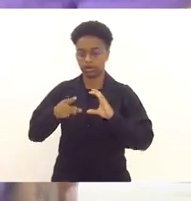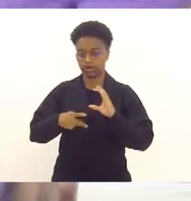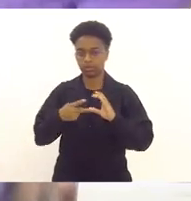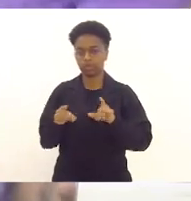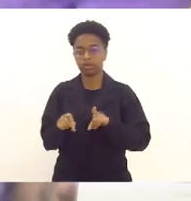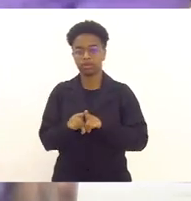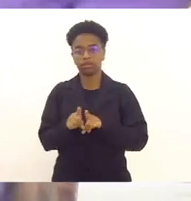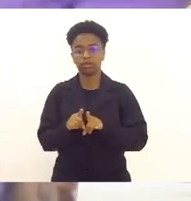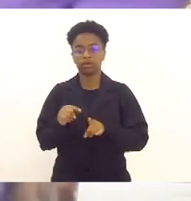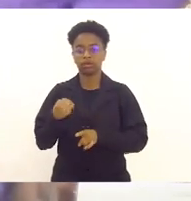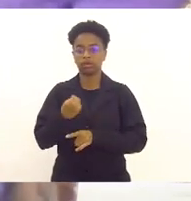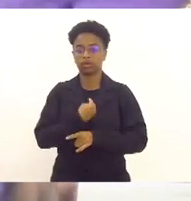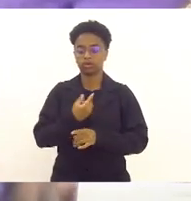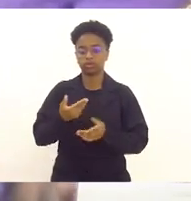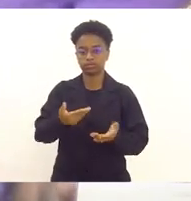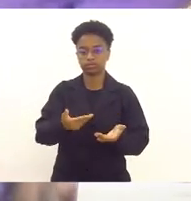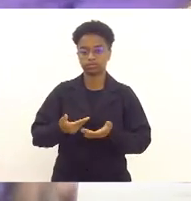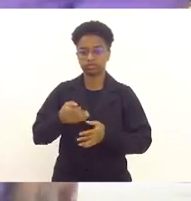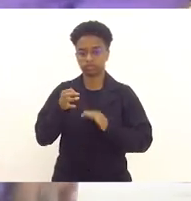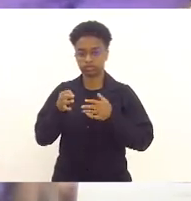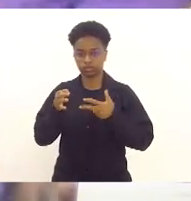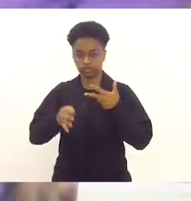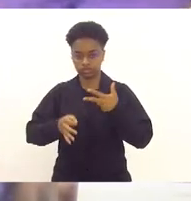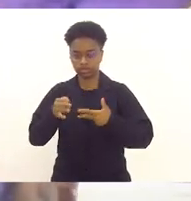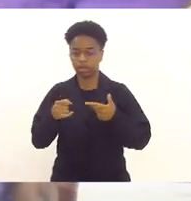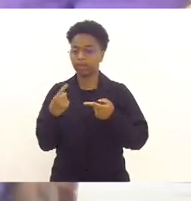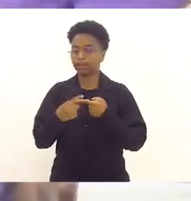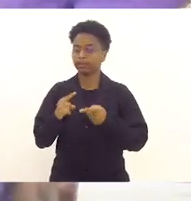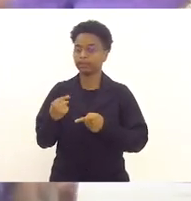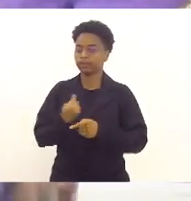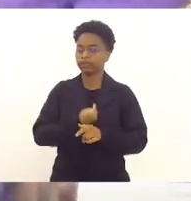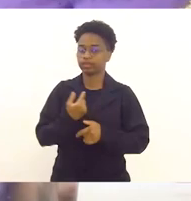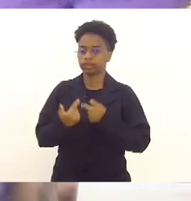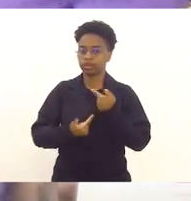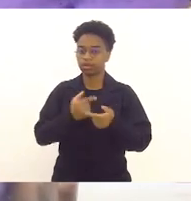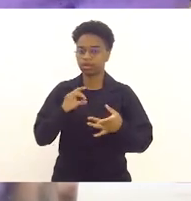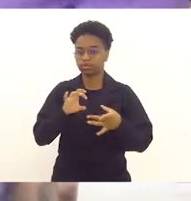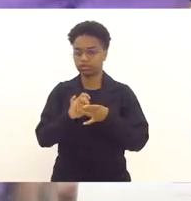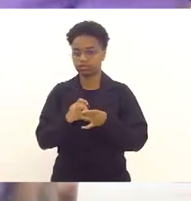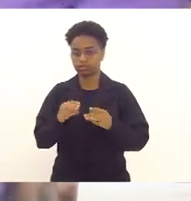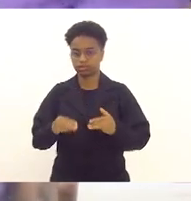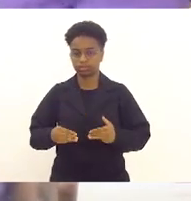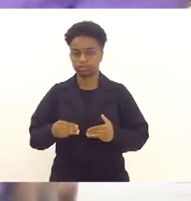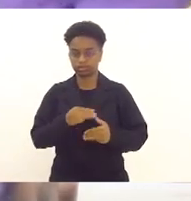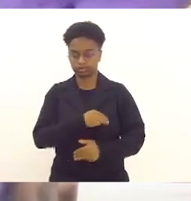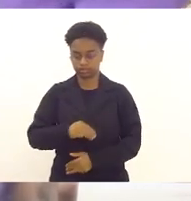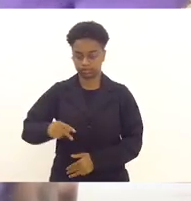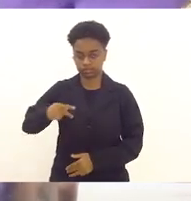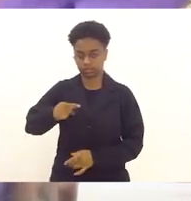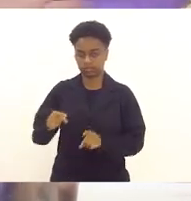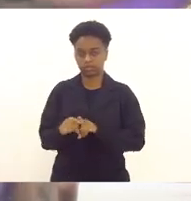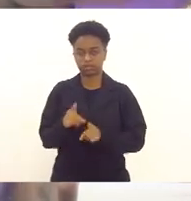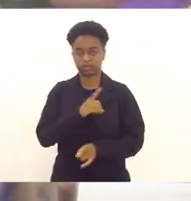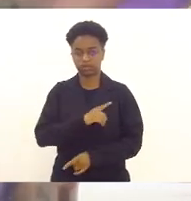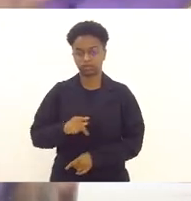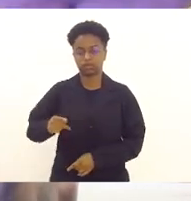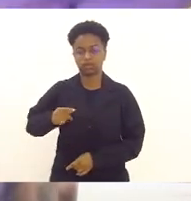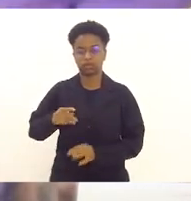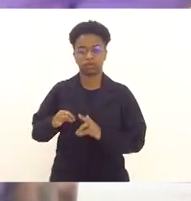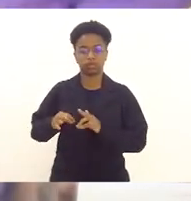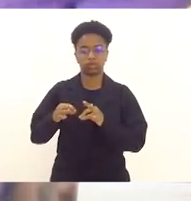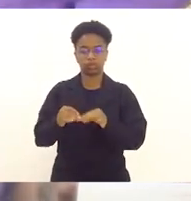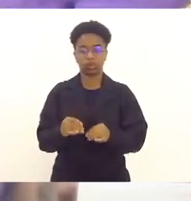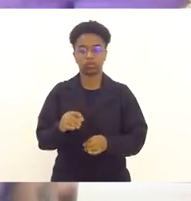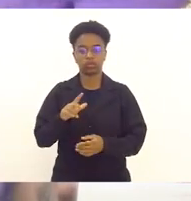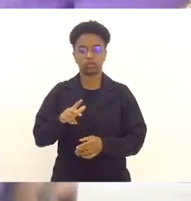a gente quer trazer o judiciário a gente trabalha em parceria com o Ministério Público com a Defensoria Pública então todas aqui na